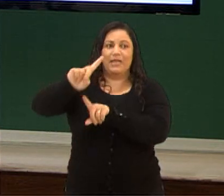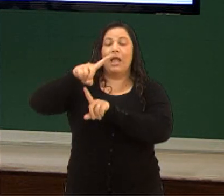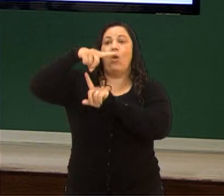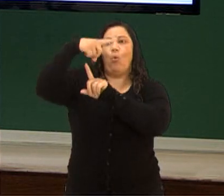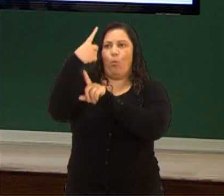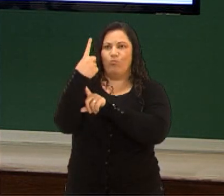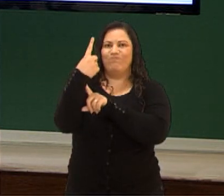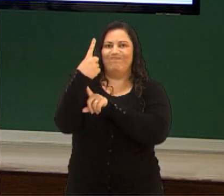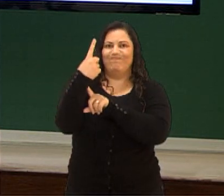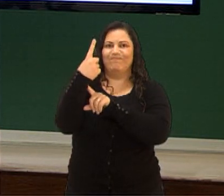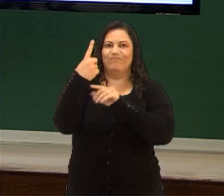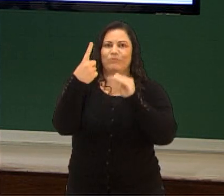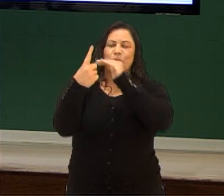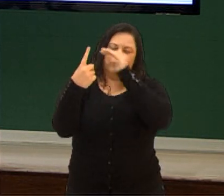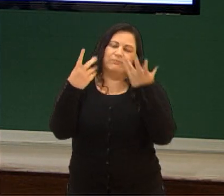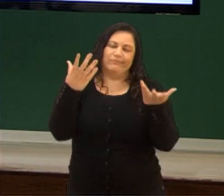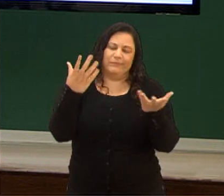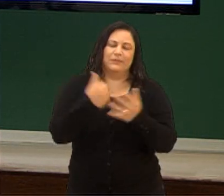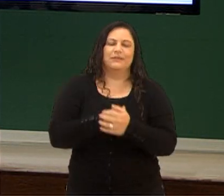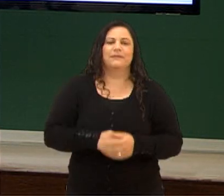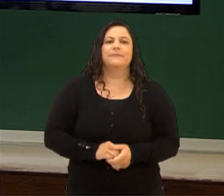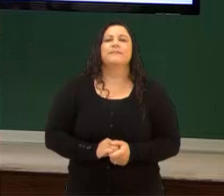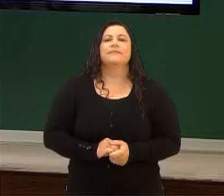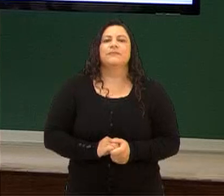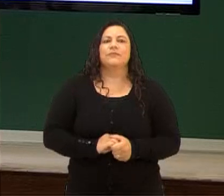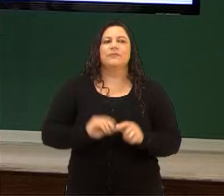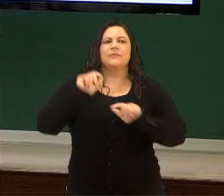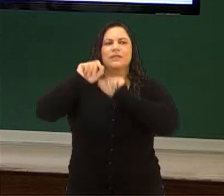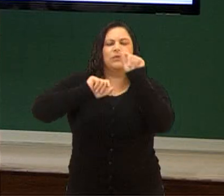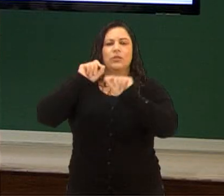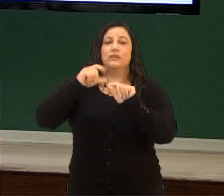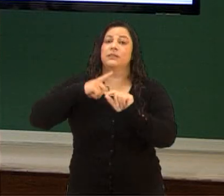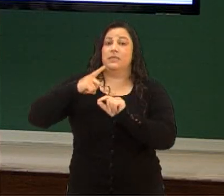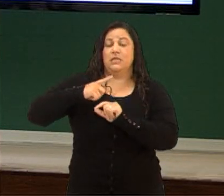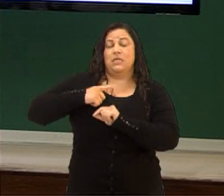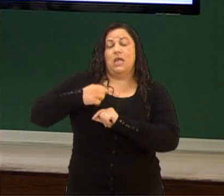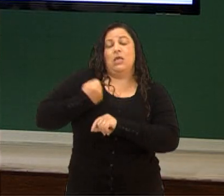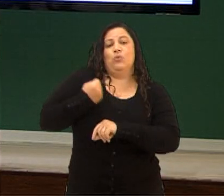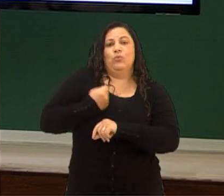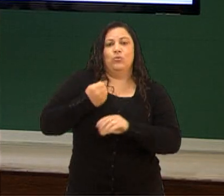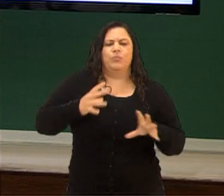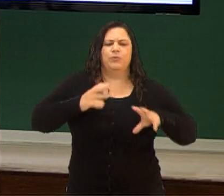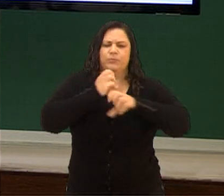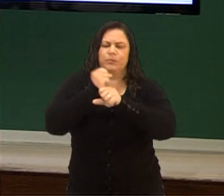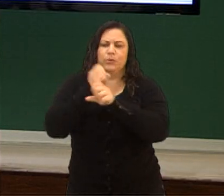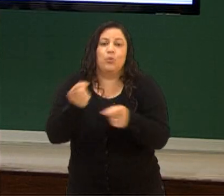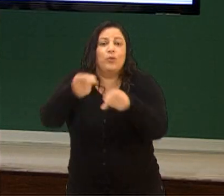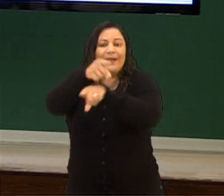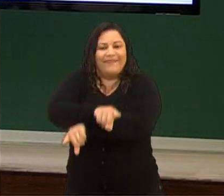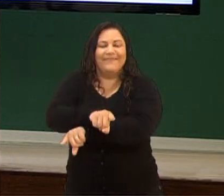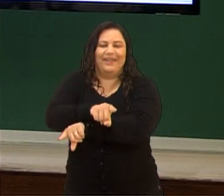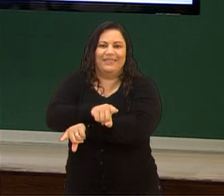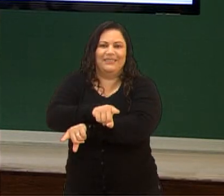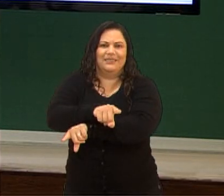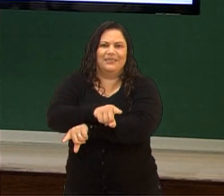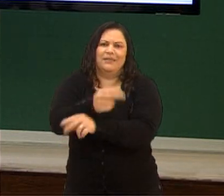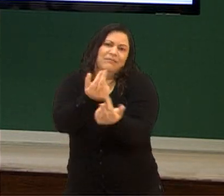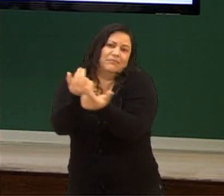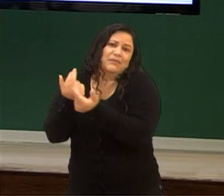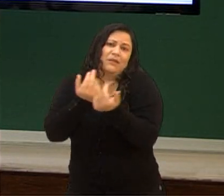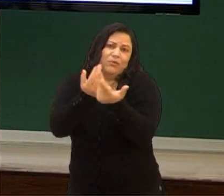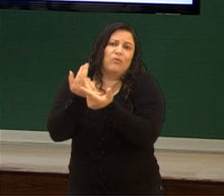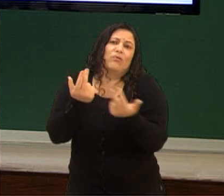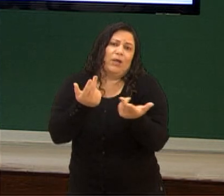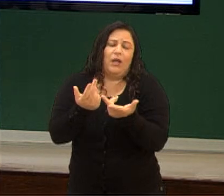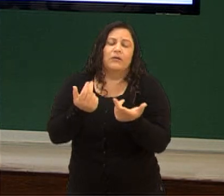a determinante. Tudo bem? Então, se eu tenho a determinante de um número, calculo a sua inversa, é a mesma coisa que eu